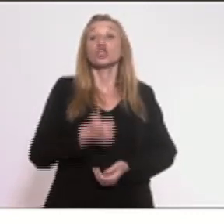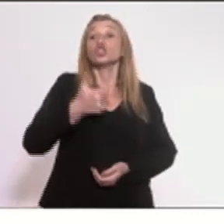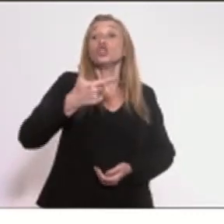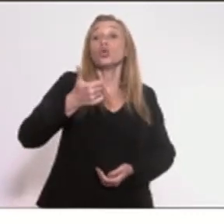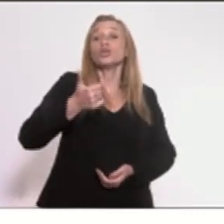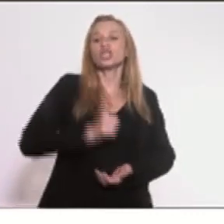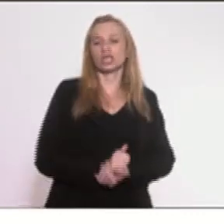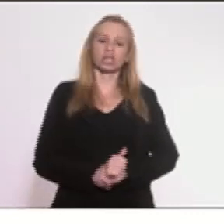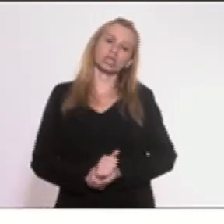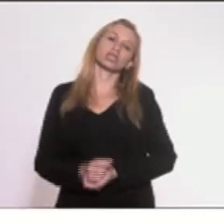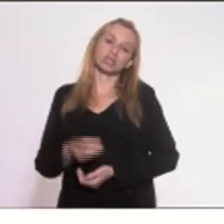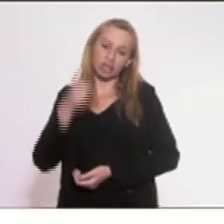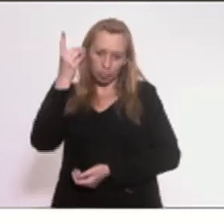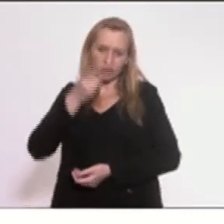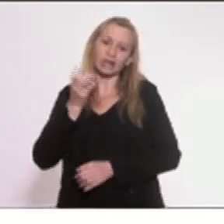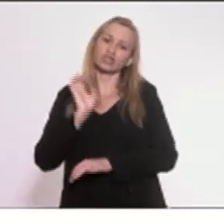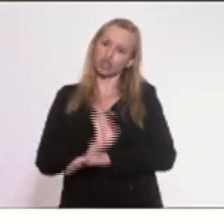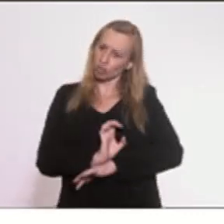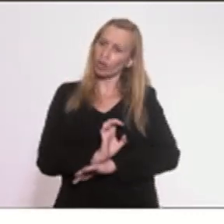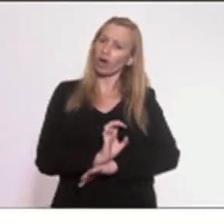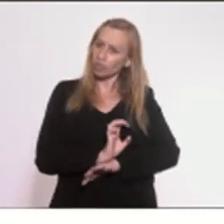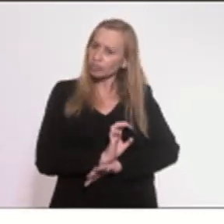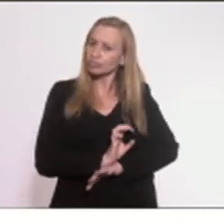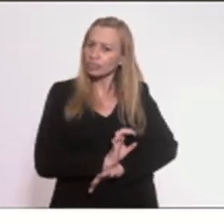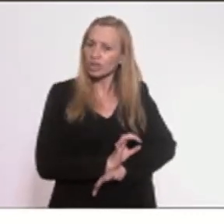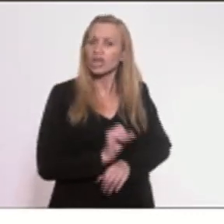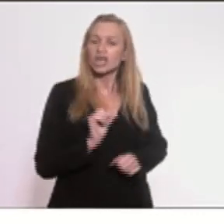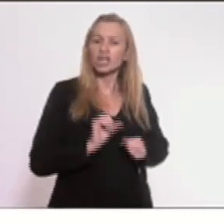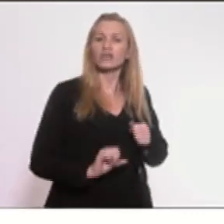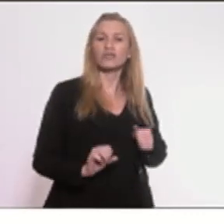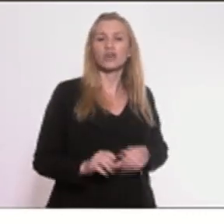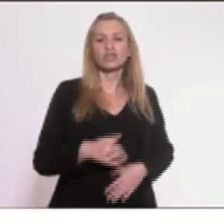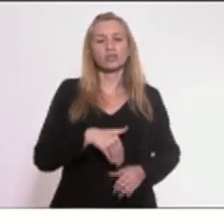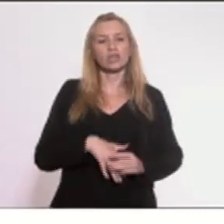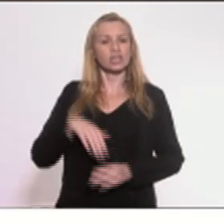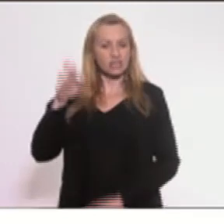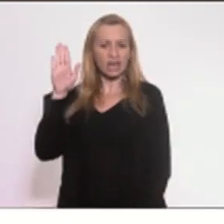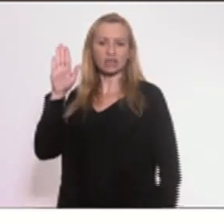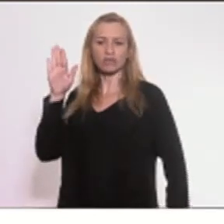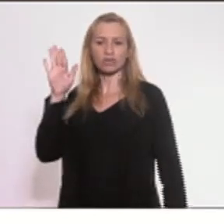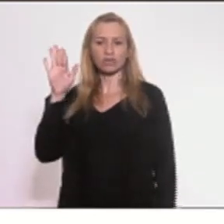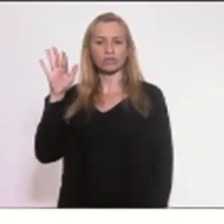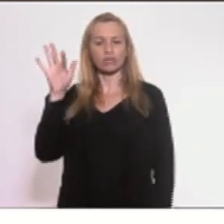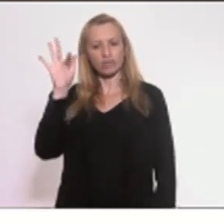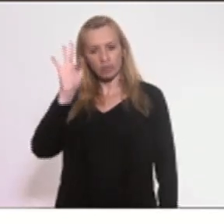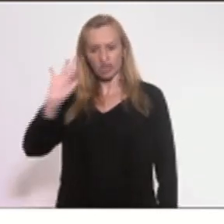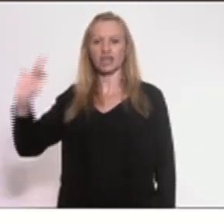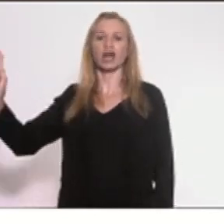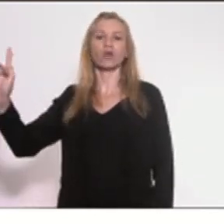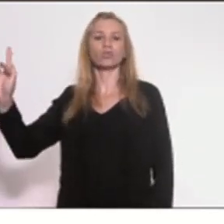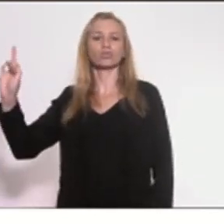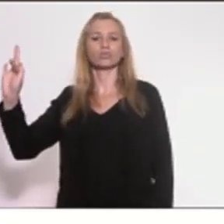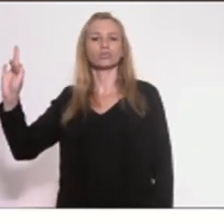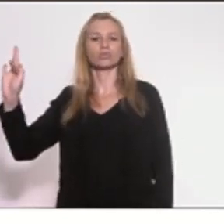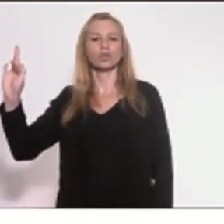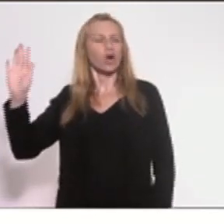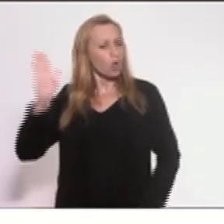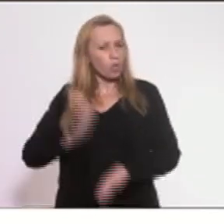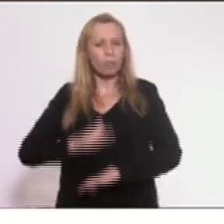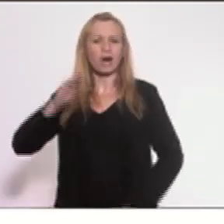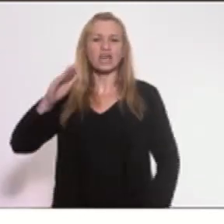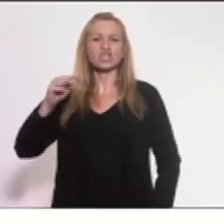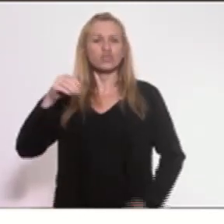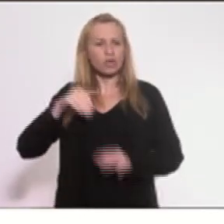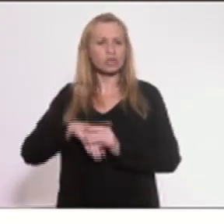12 deputados estaduais e fez de um candidato a deputado federal o mais